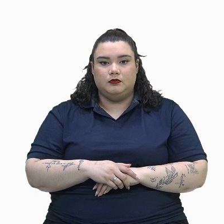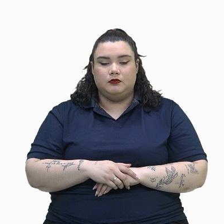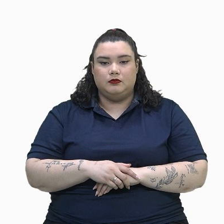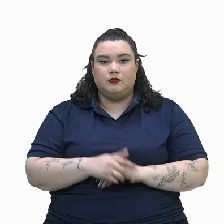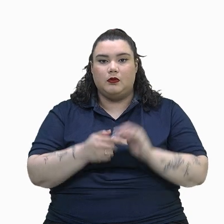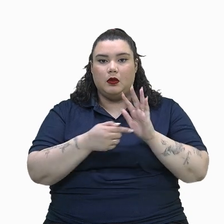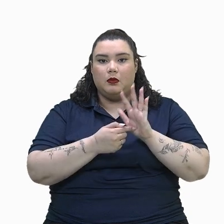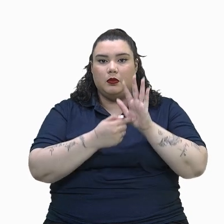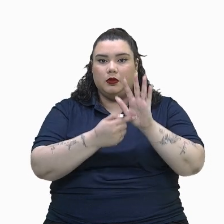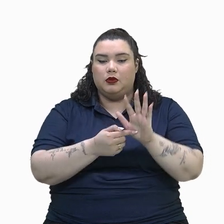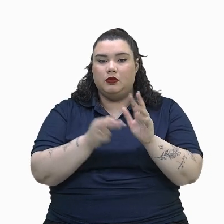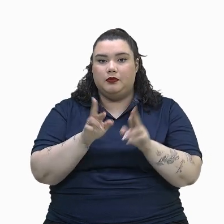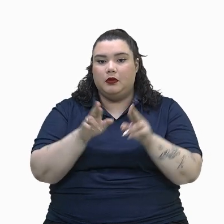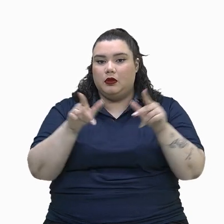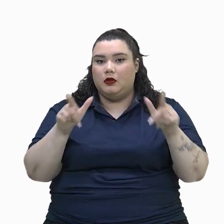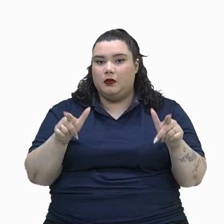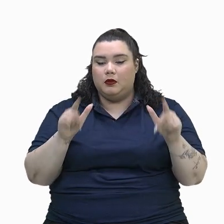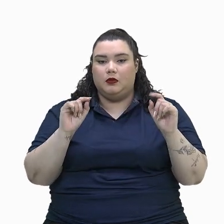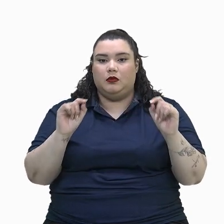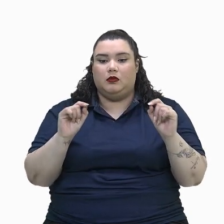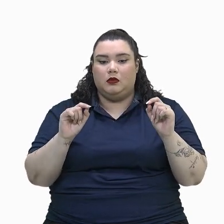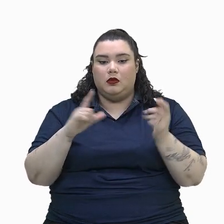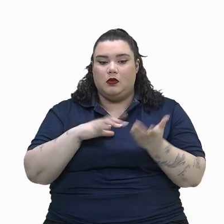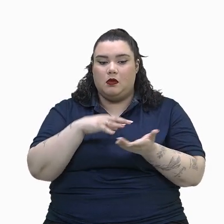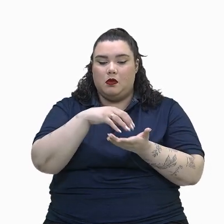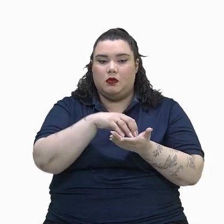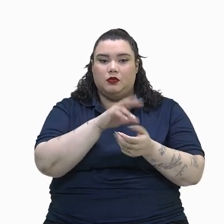mostrar a diferença entre os órgãos de